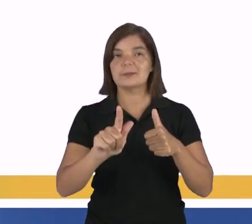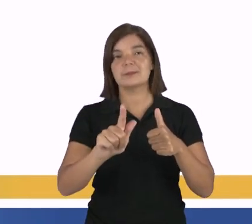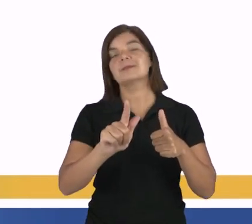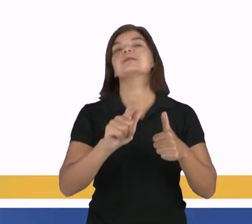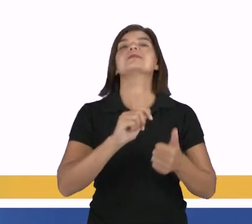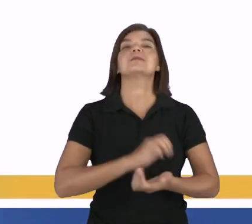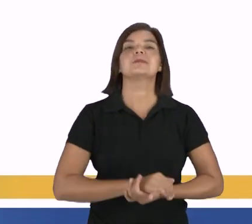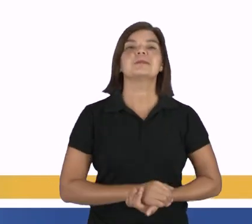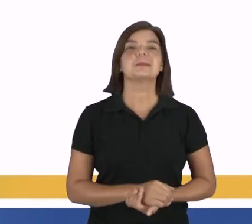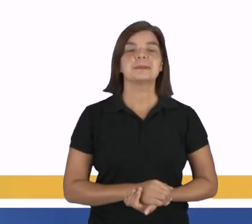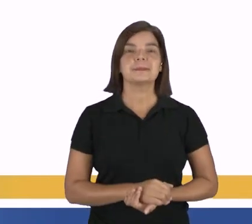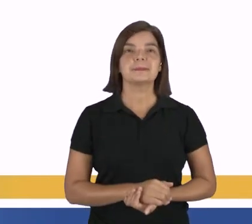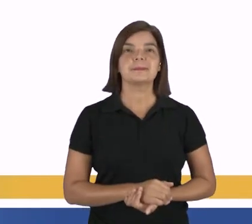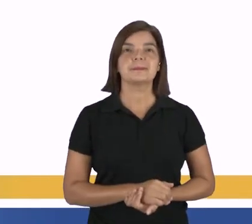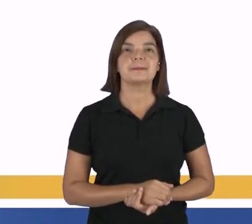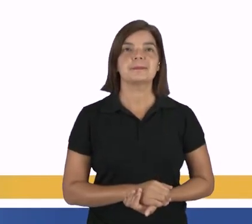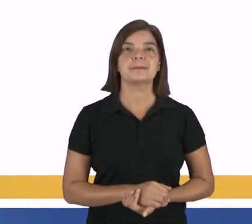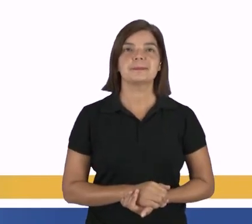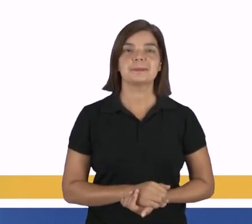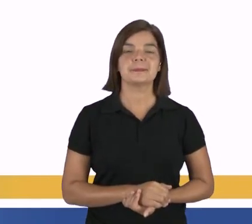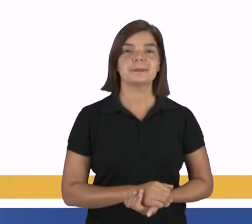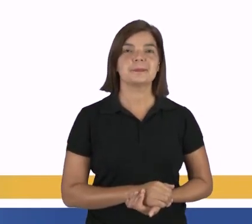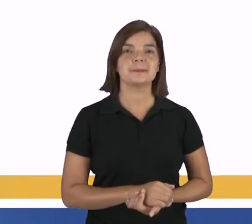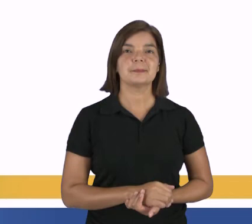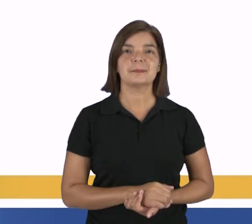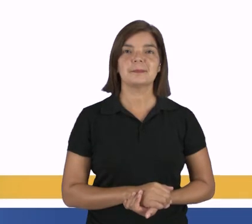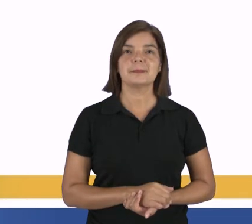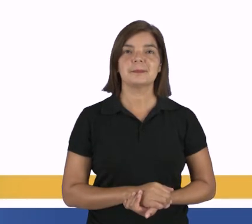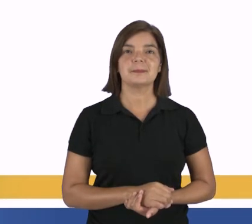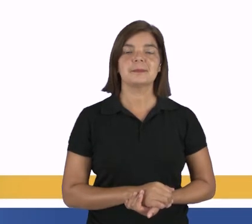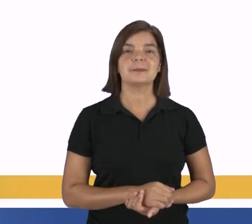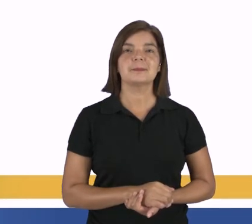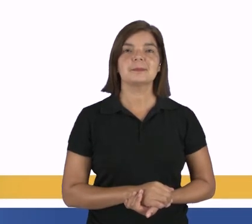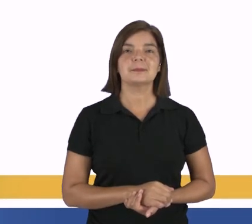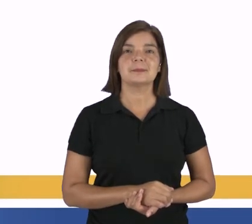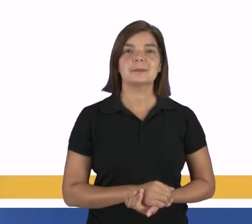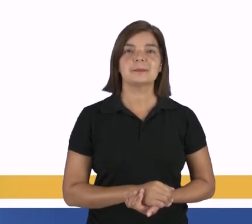what, se tivesse how much, how many,